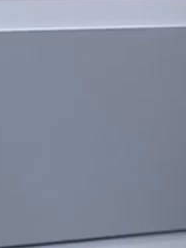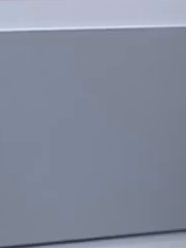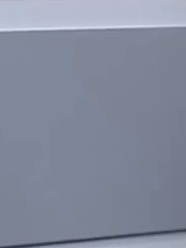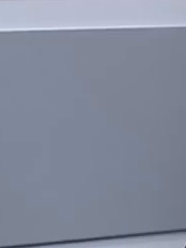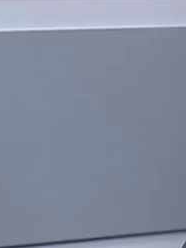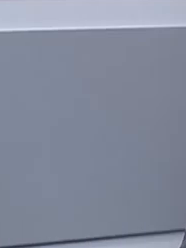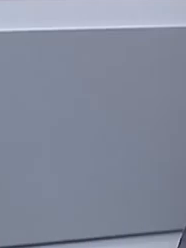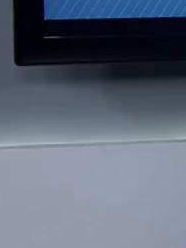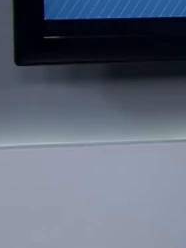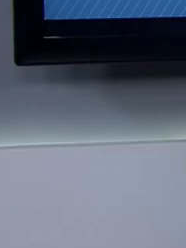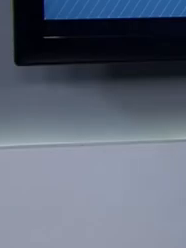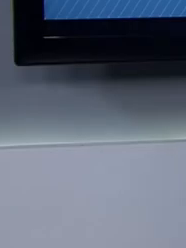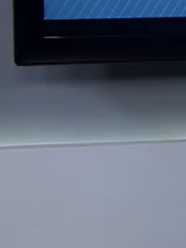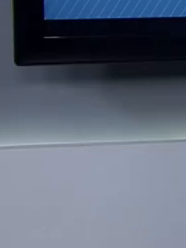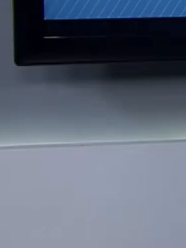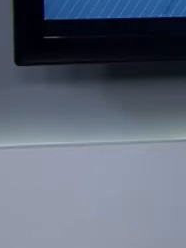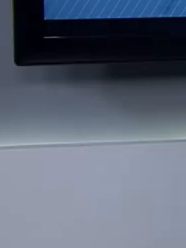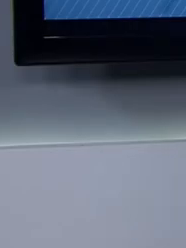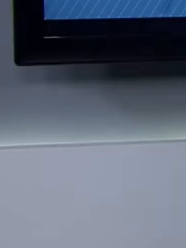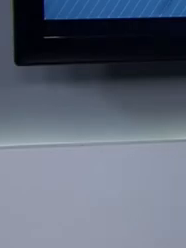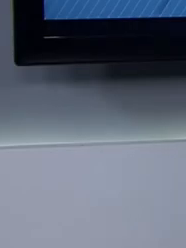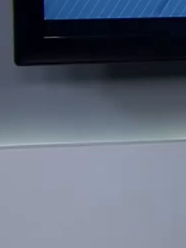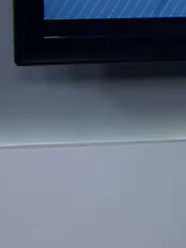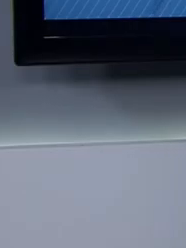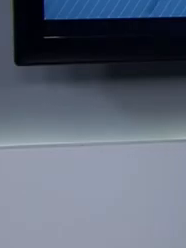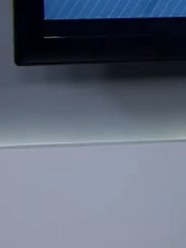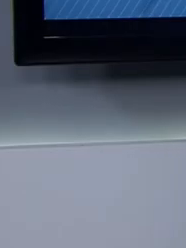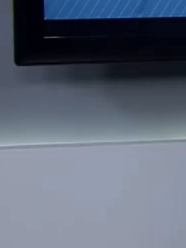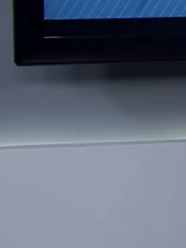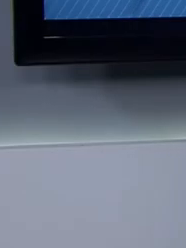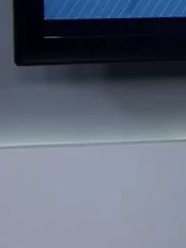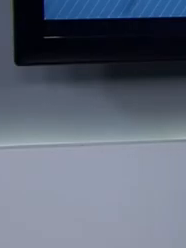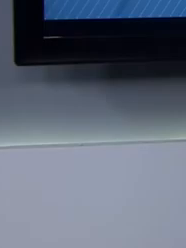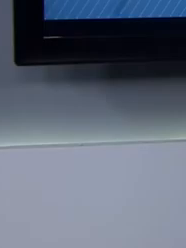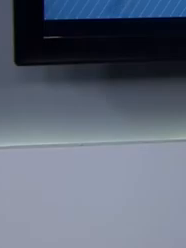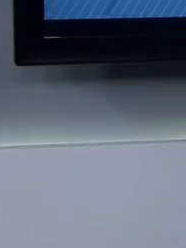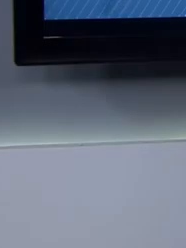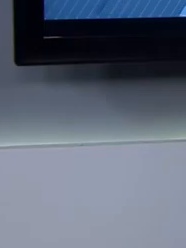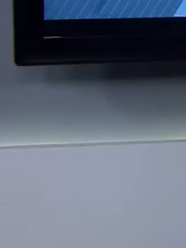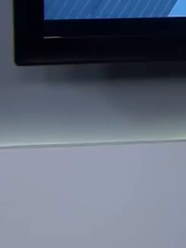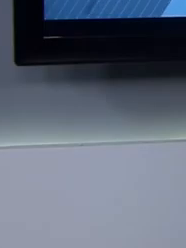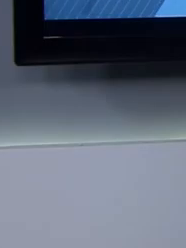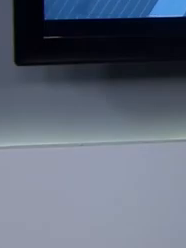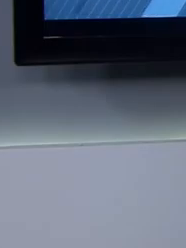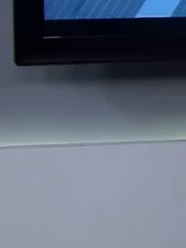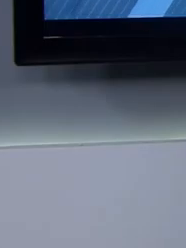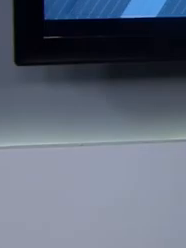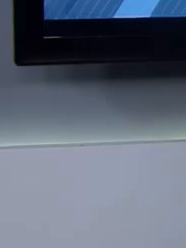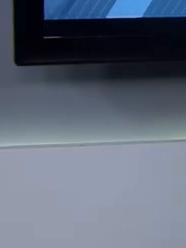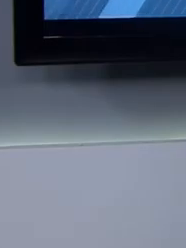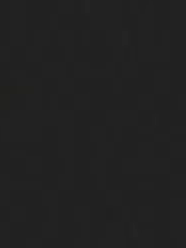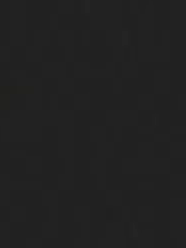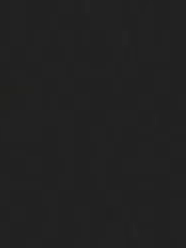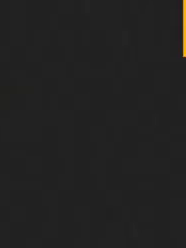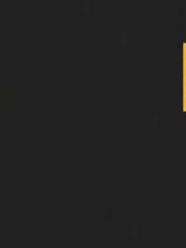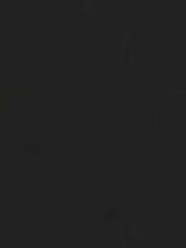e igualdade. Nós ficamos por aqui. Continue na NBR, a TV do Governo Federal.